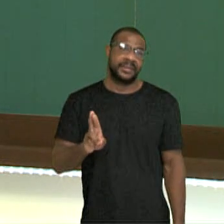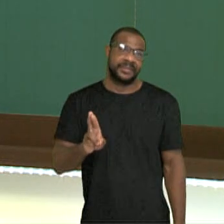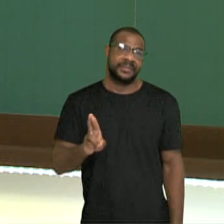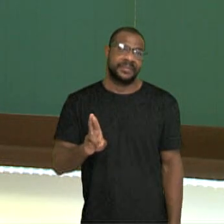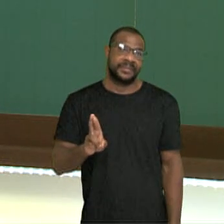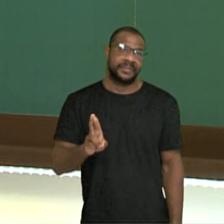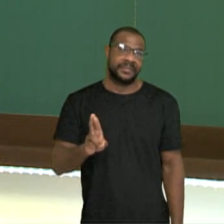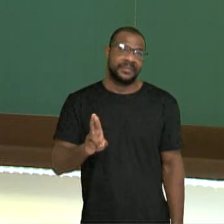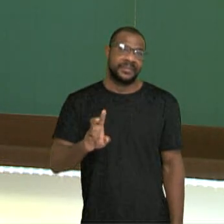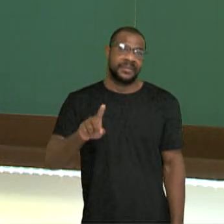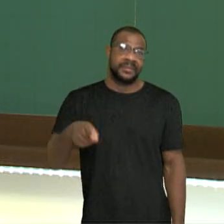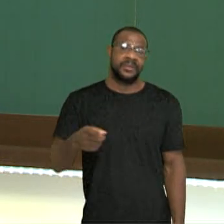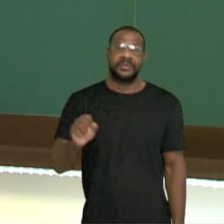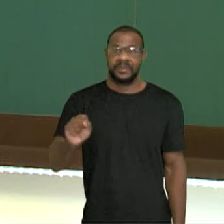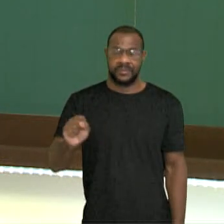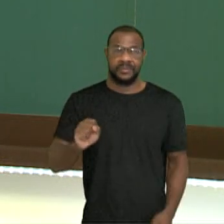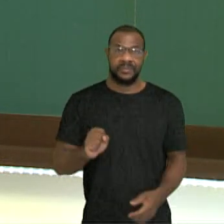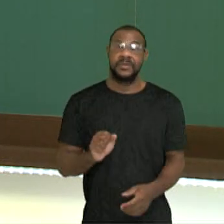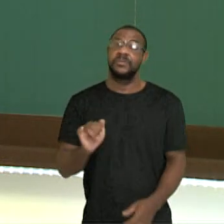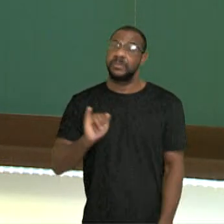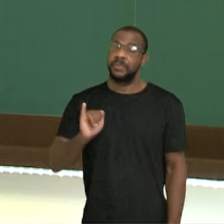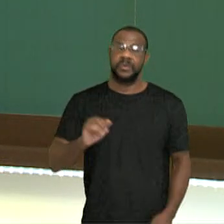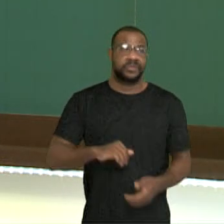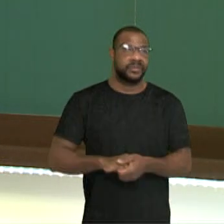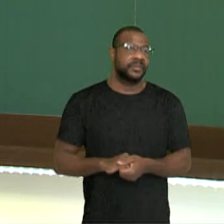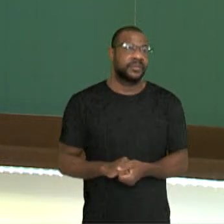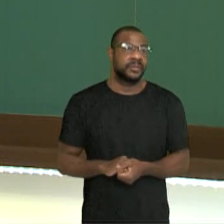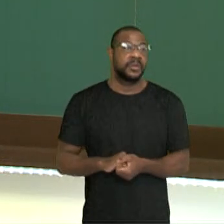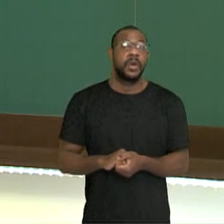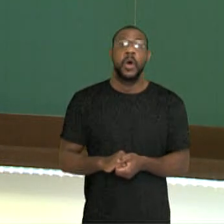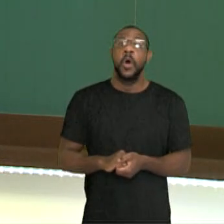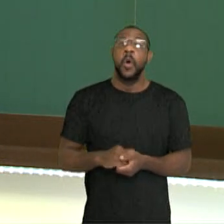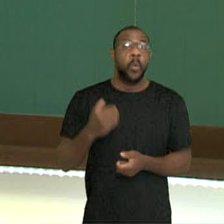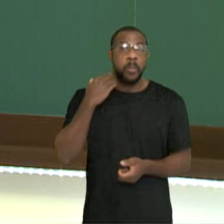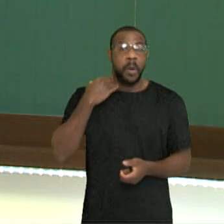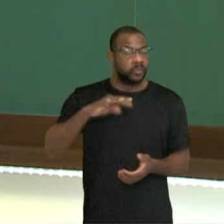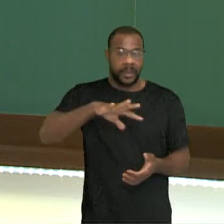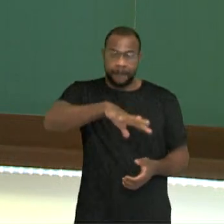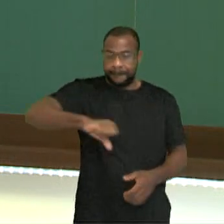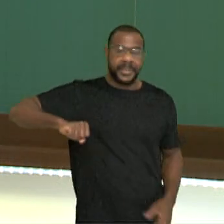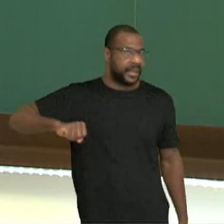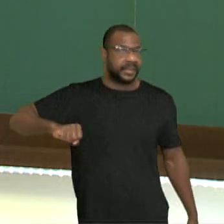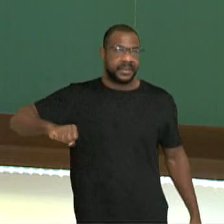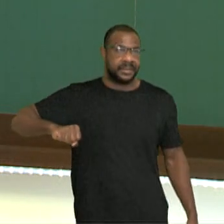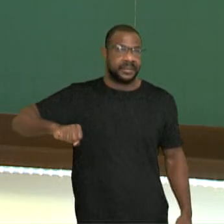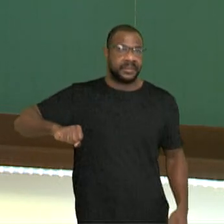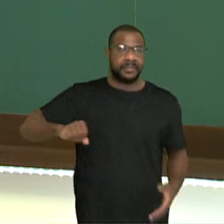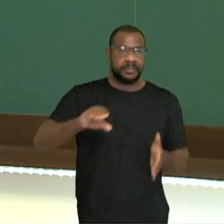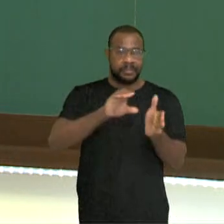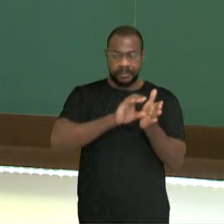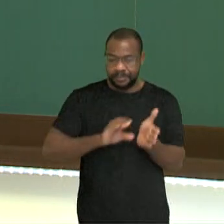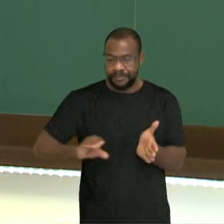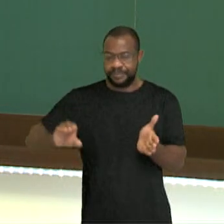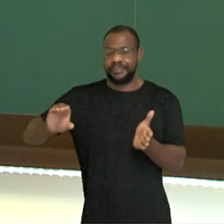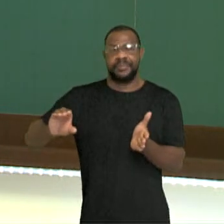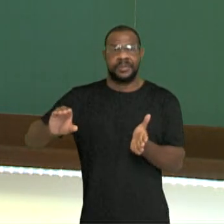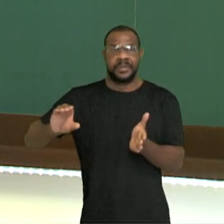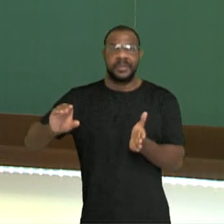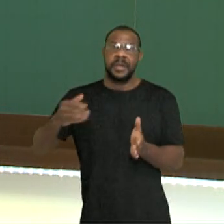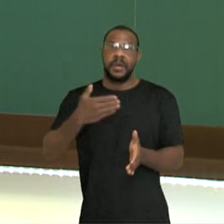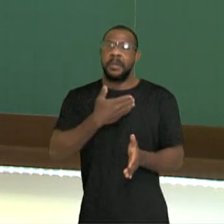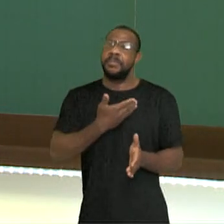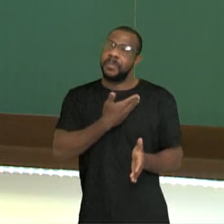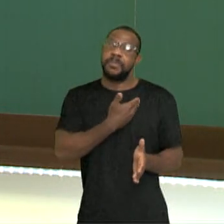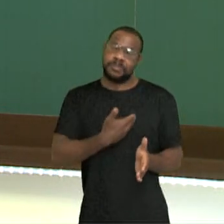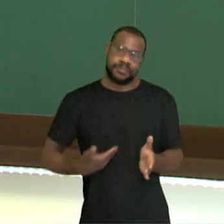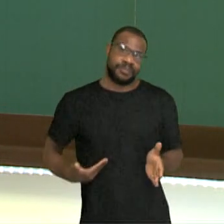50,88 de imposto de renda. Nem vem para a gente, já vai, o banco já retém e repassa para o governo brasileiro, para a